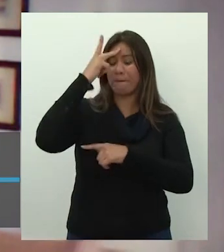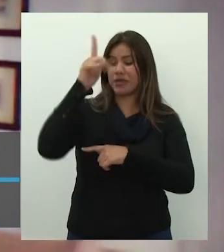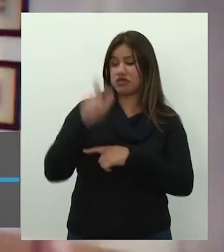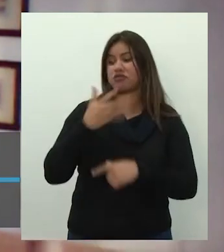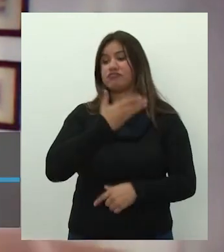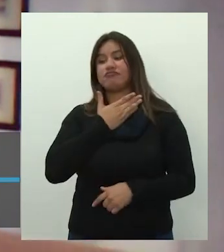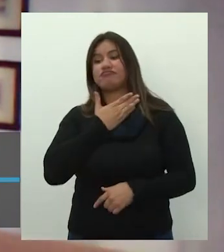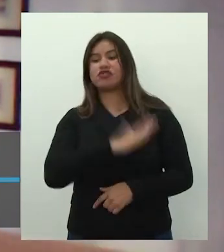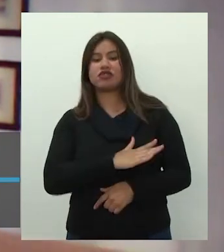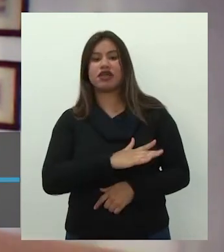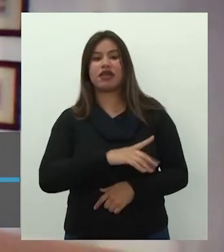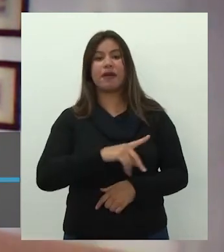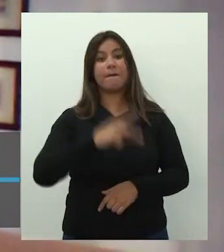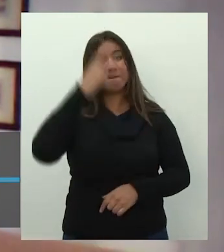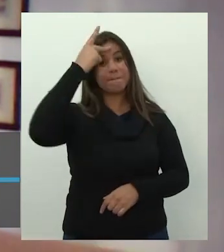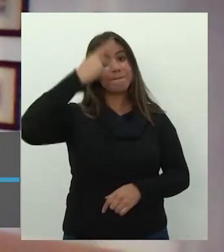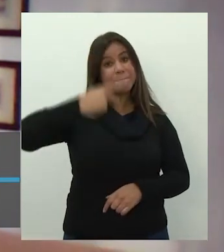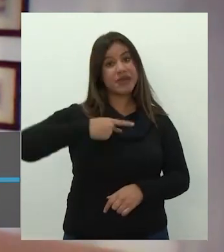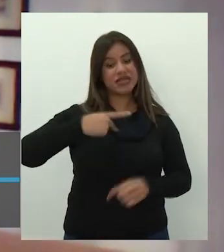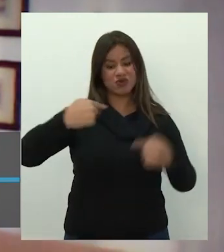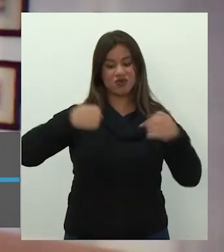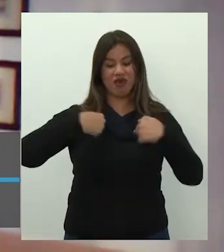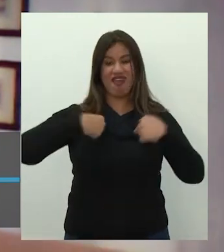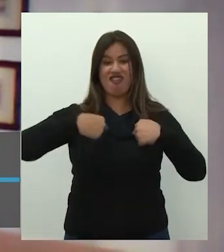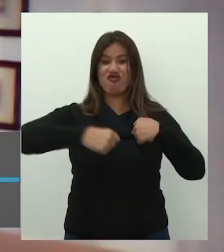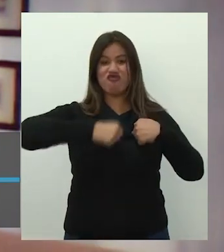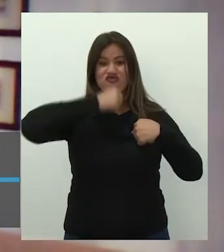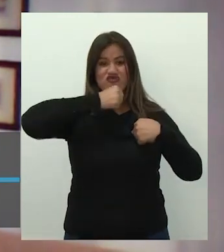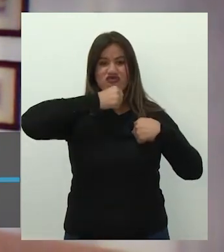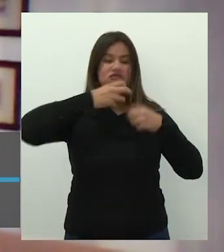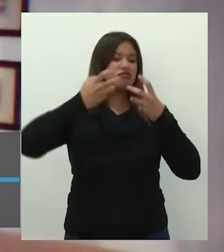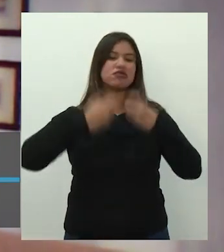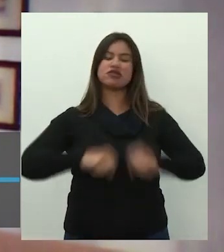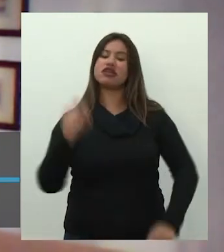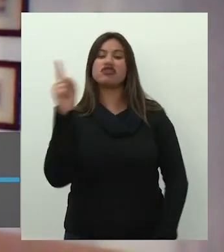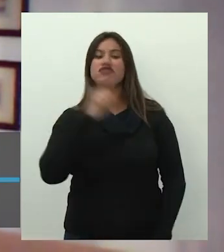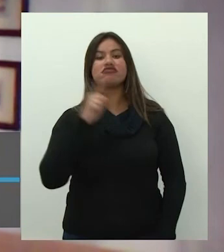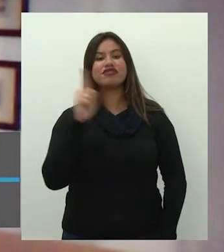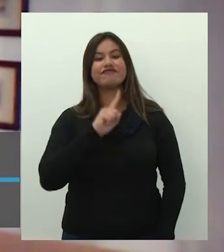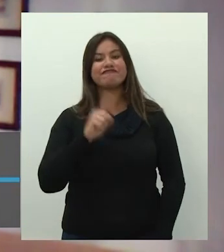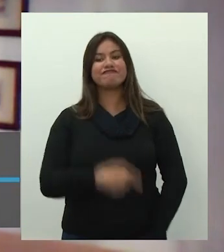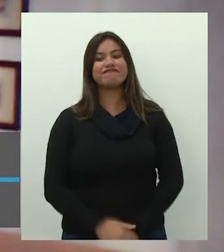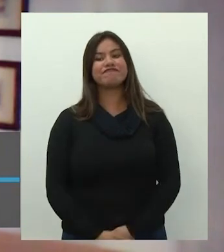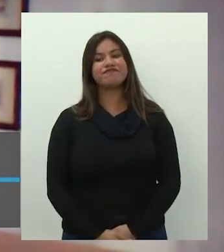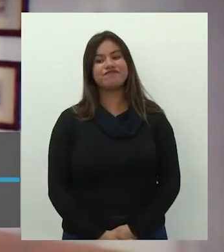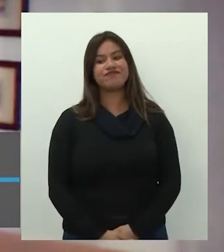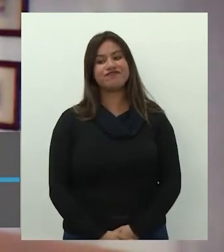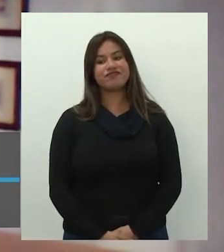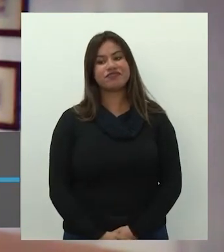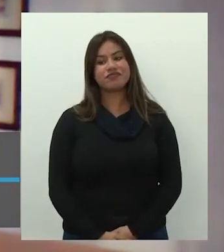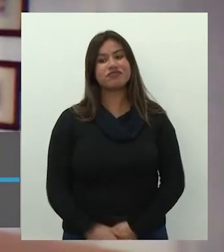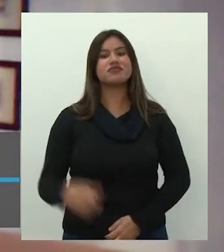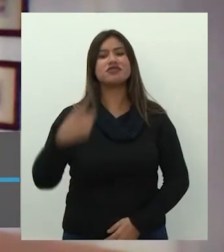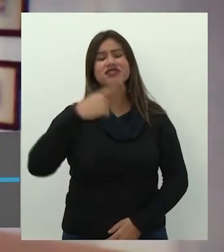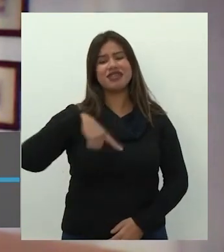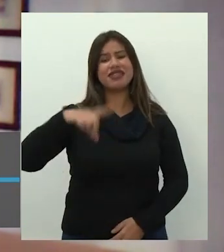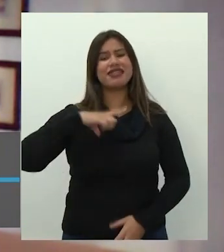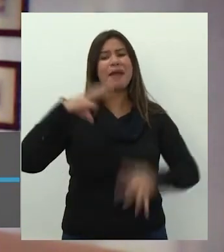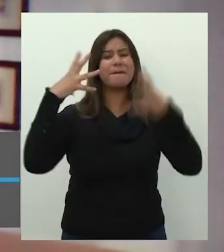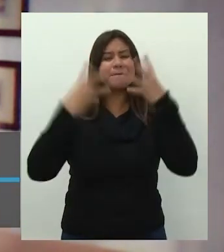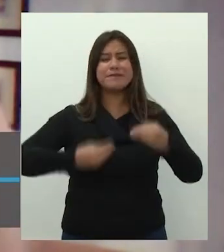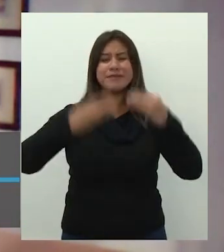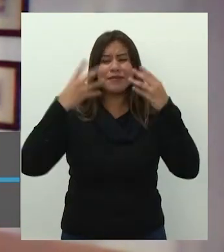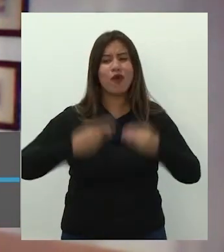o próprio idoso muitas vezes não se aceita. Gente, tem muita gente no